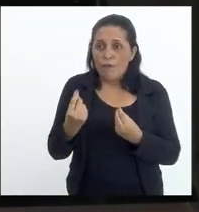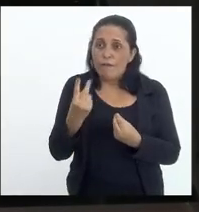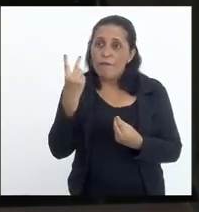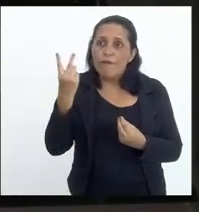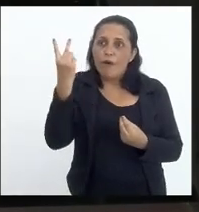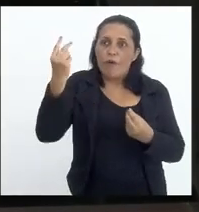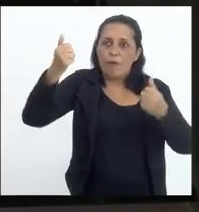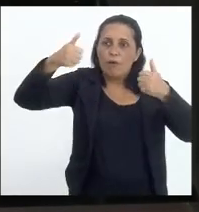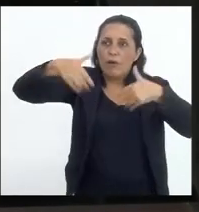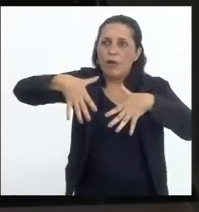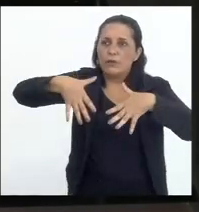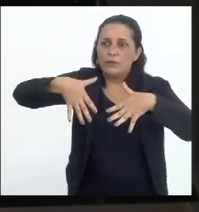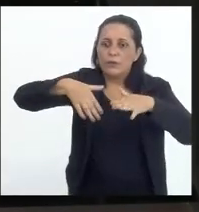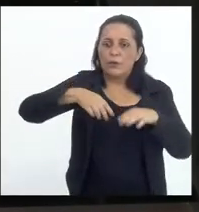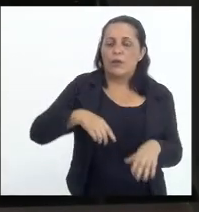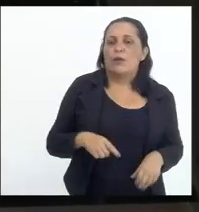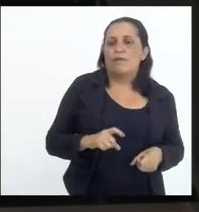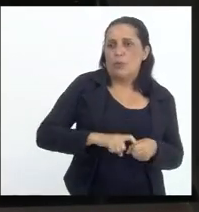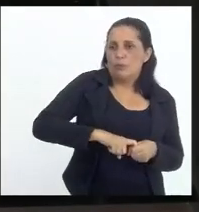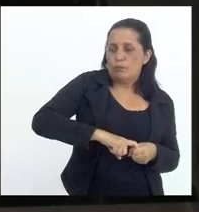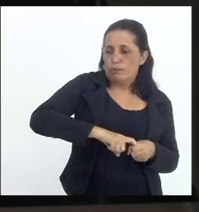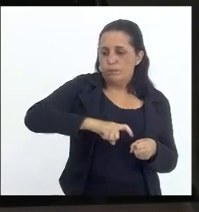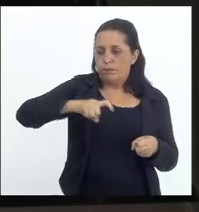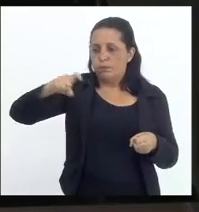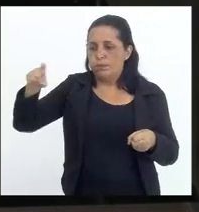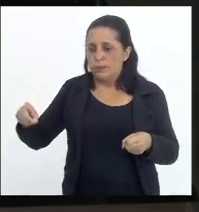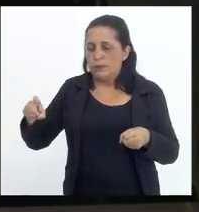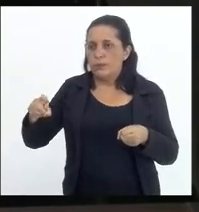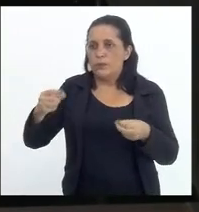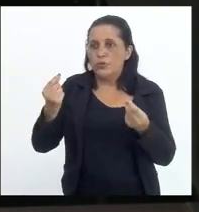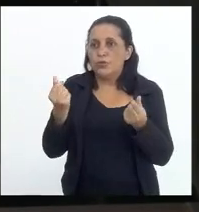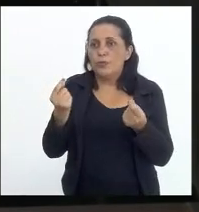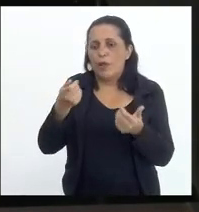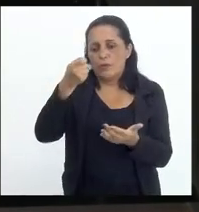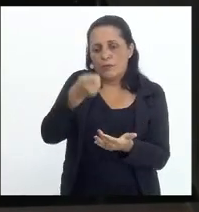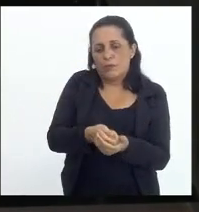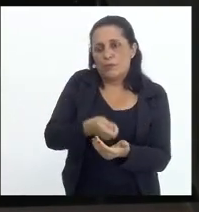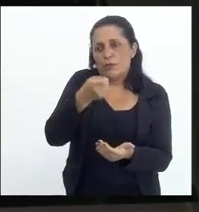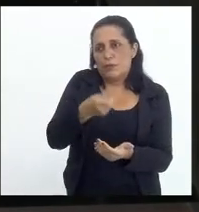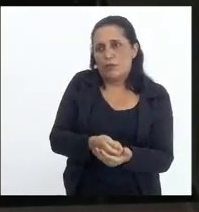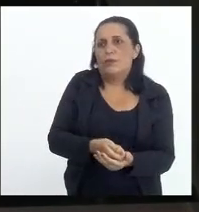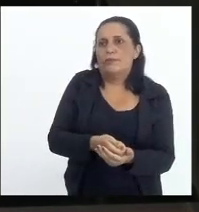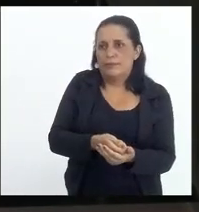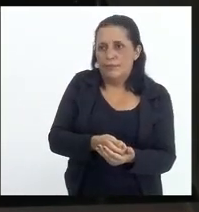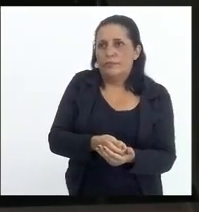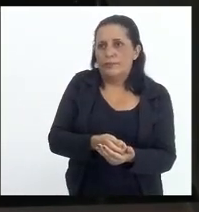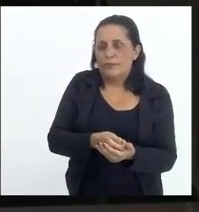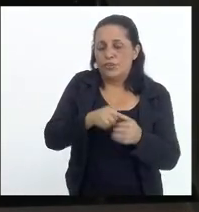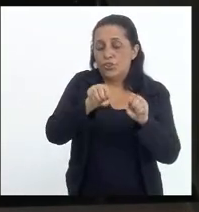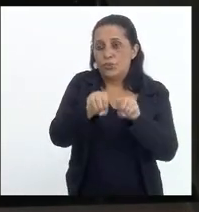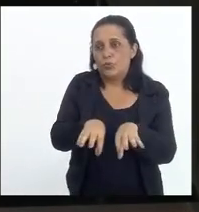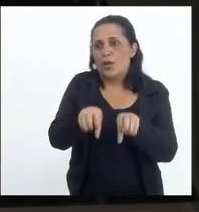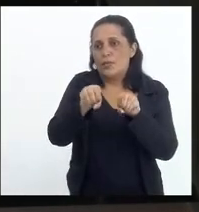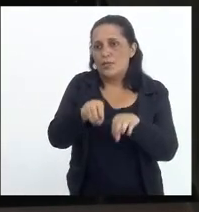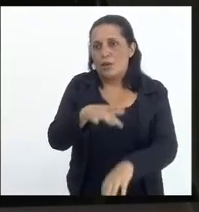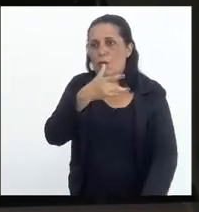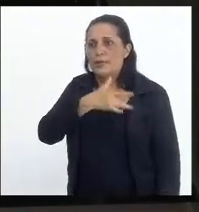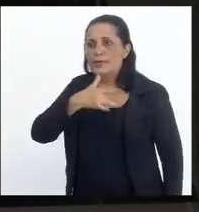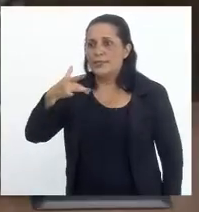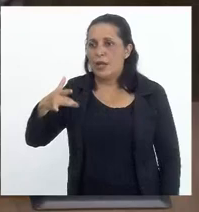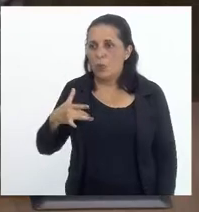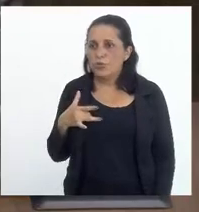você exclui as despesas obrigatórias em educação e